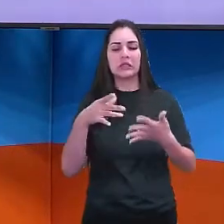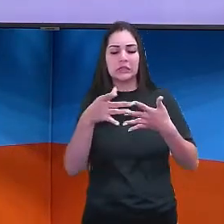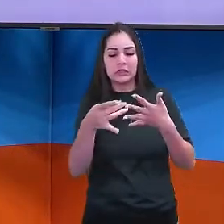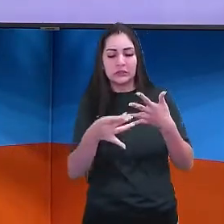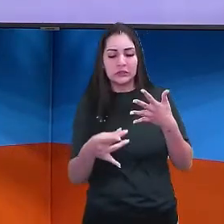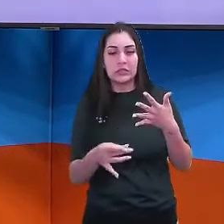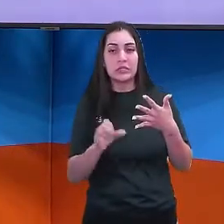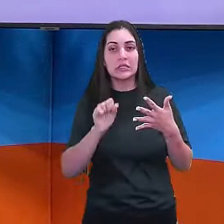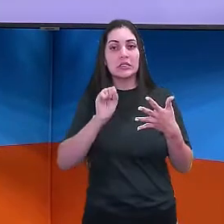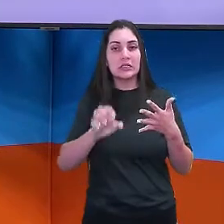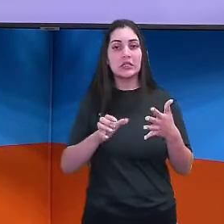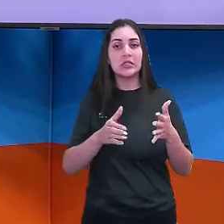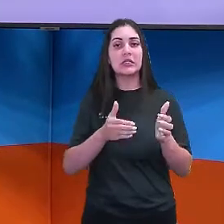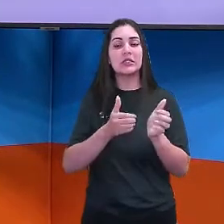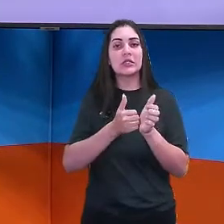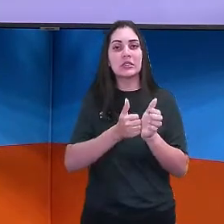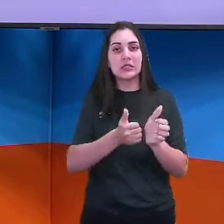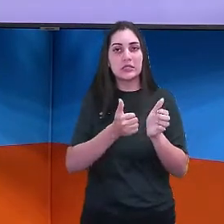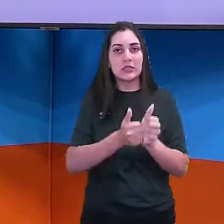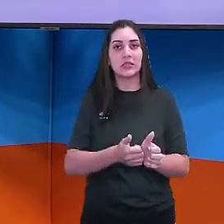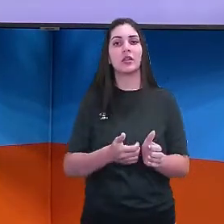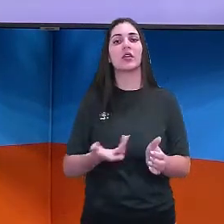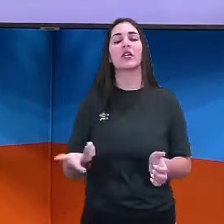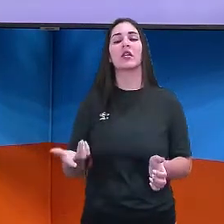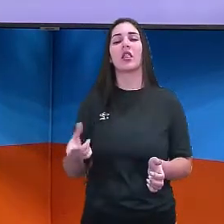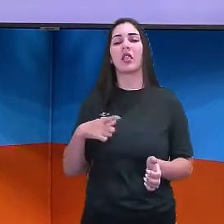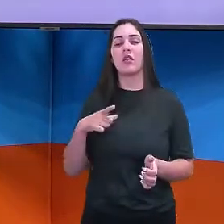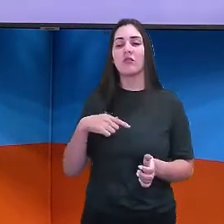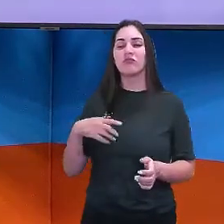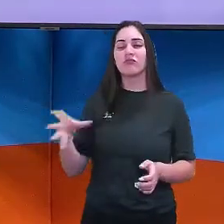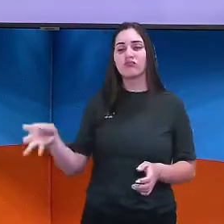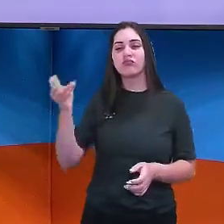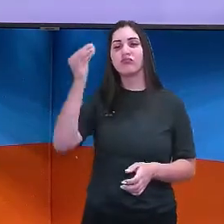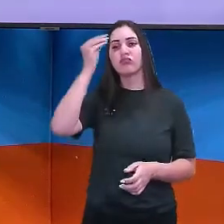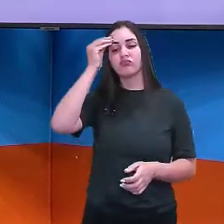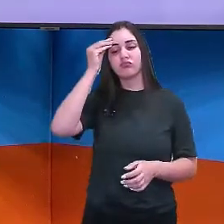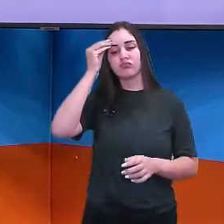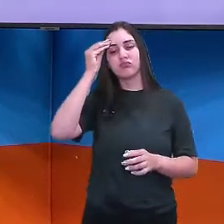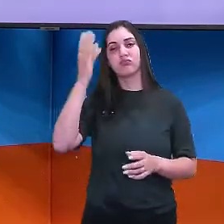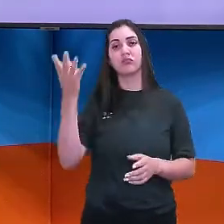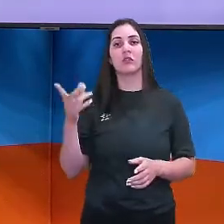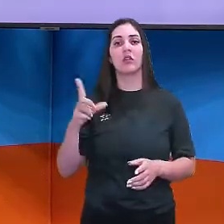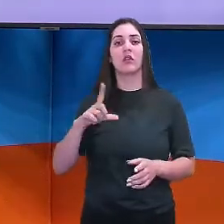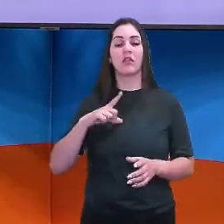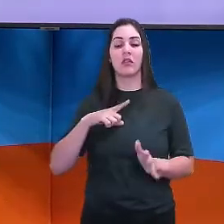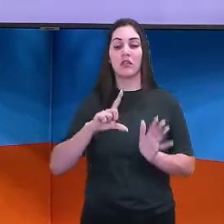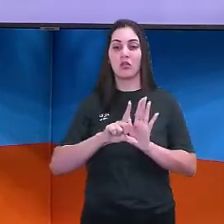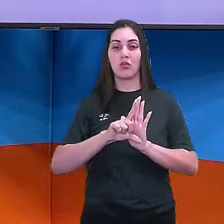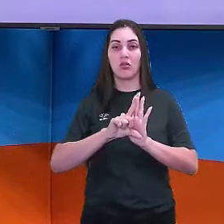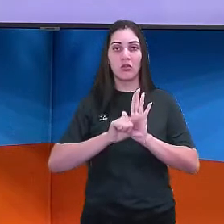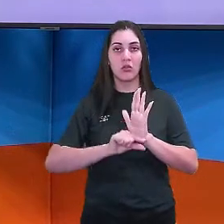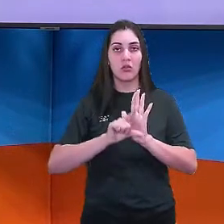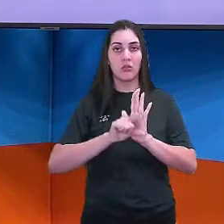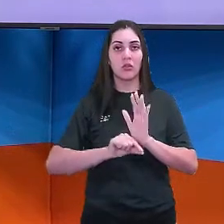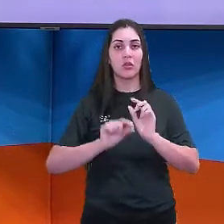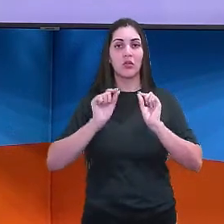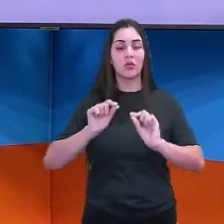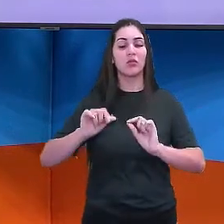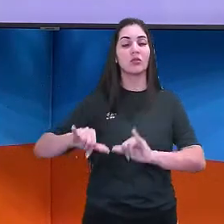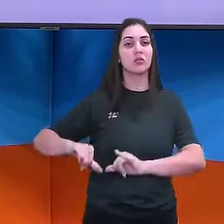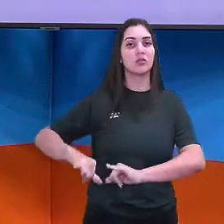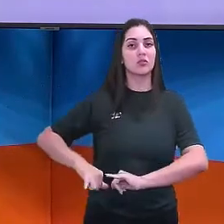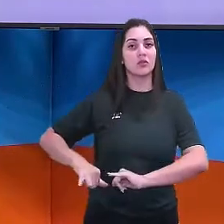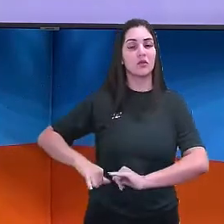vocês seguirem, se vocês tomarem essas recomendações para si, vocês vão estar diminuindo as chances de